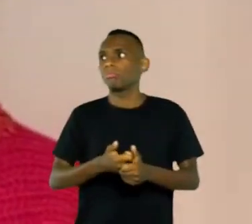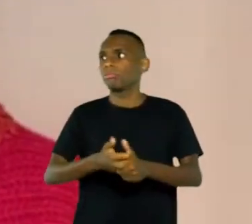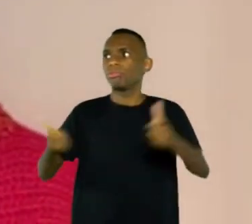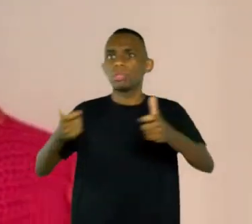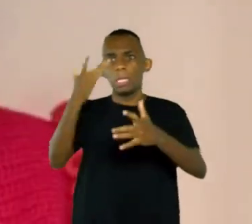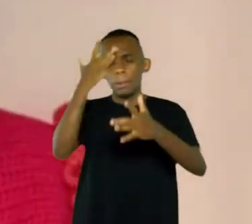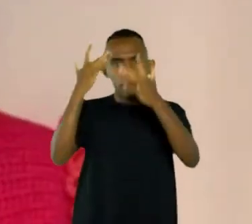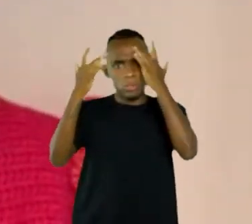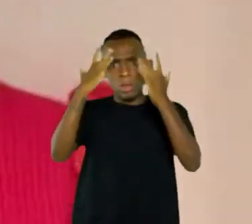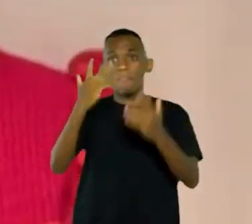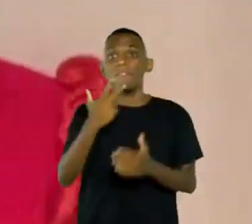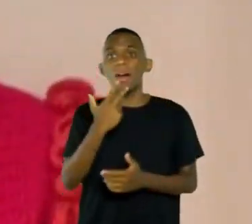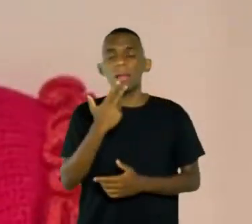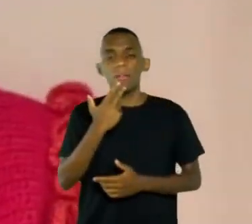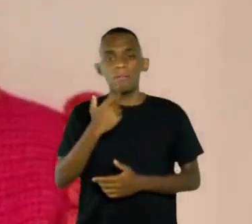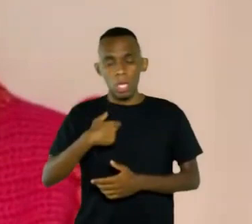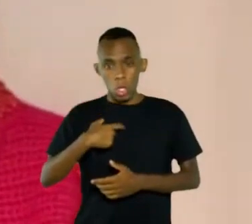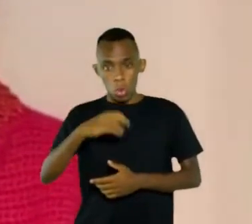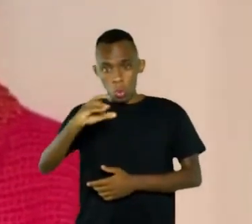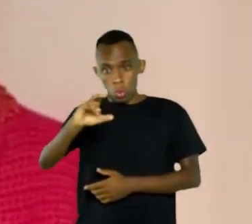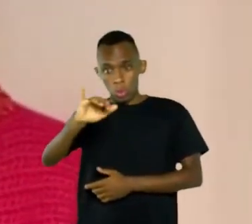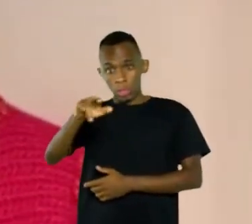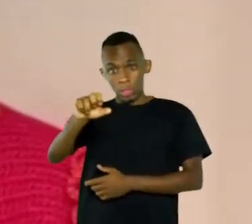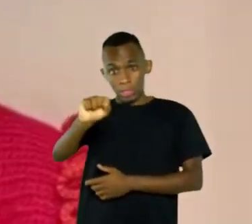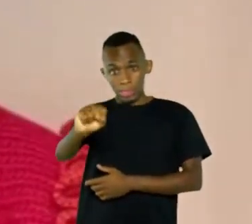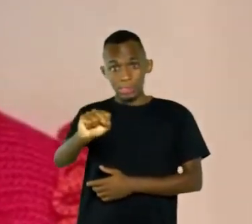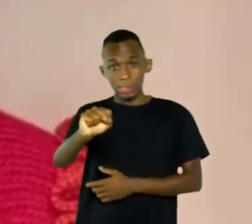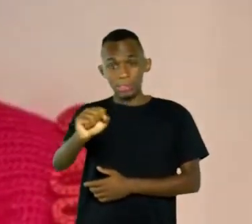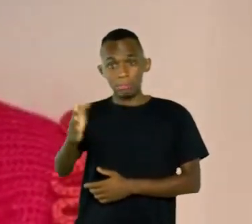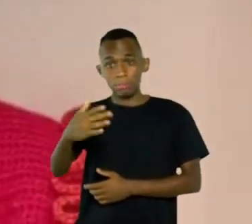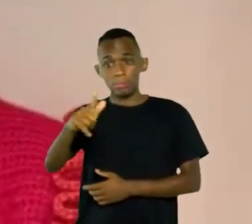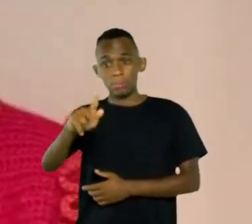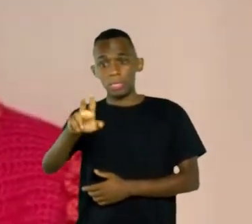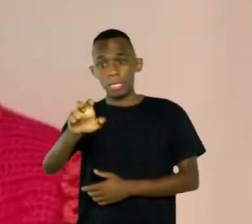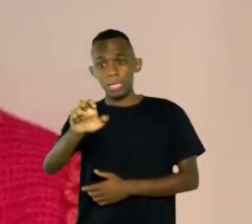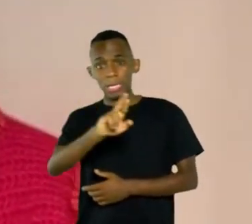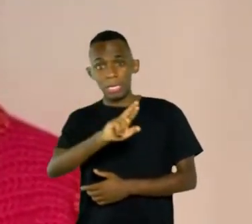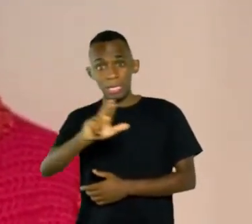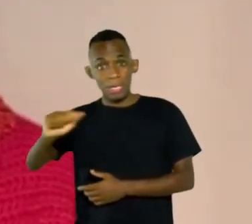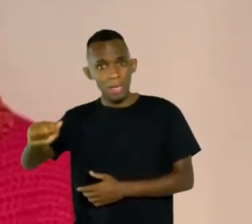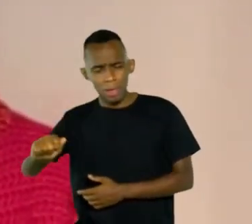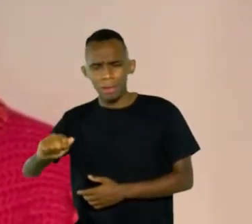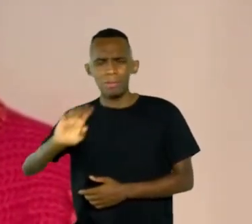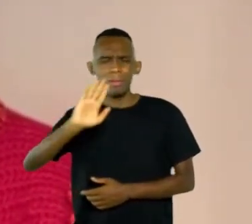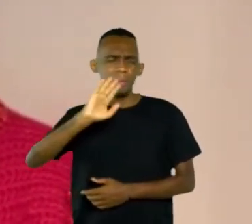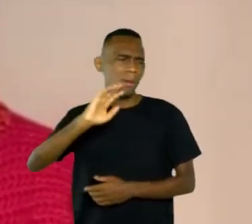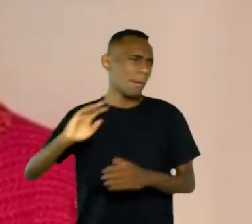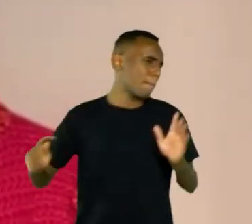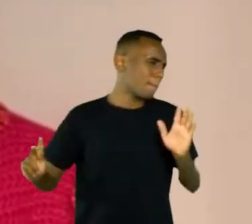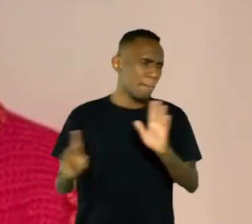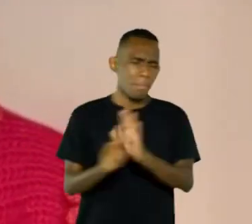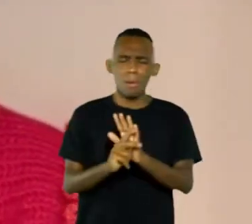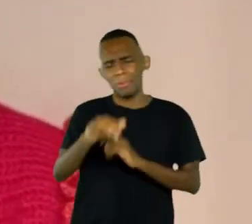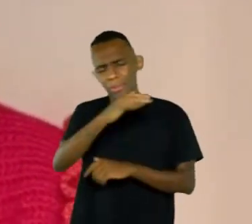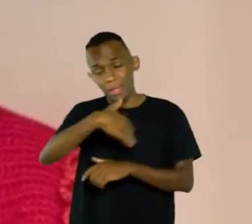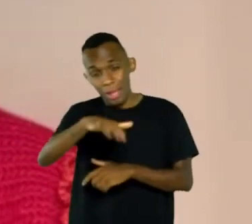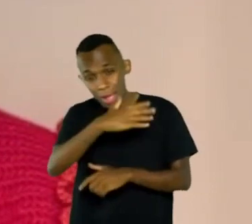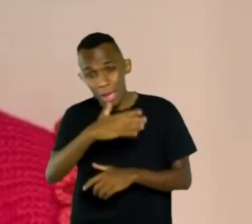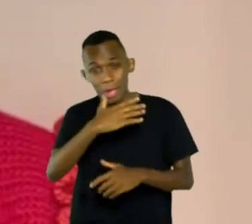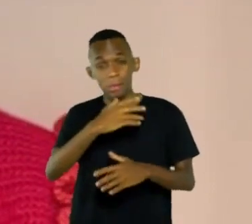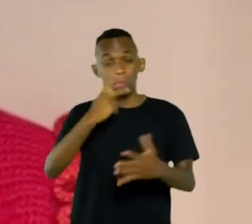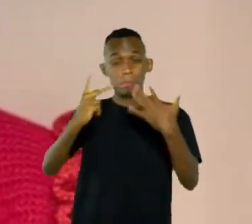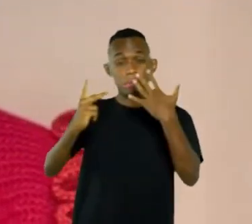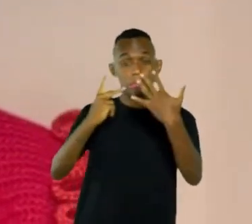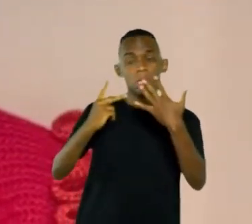Então, Cris, estou sempre a postos, né? Isso foi um trabalho de psicanálise durante muito tempo. Eu